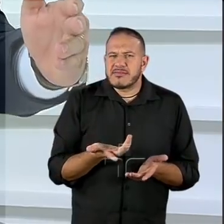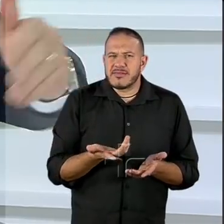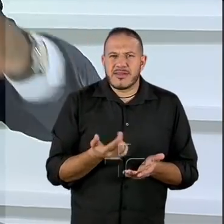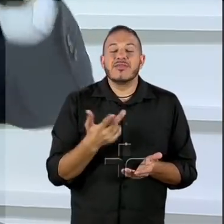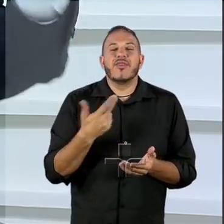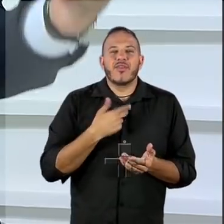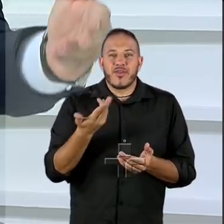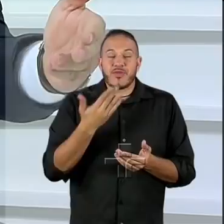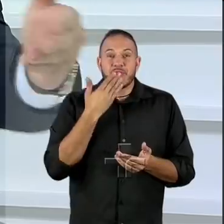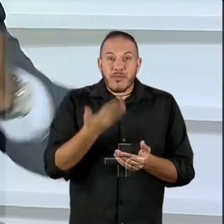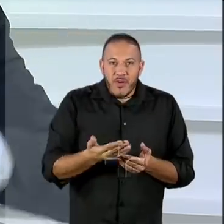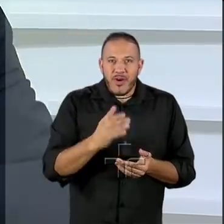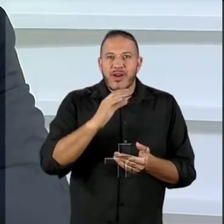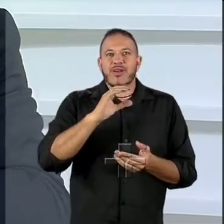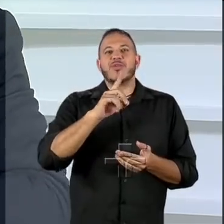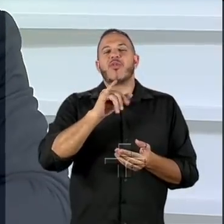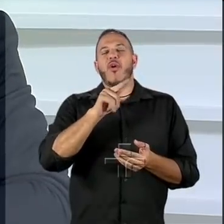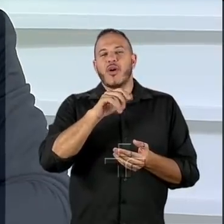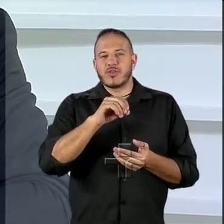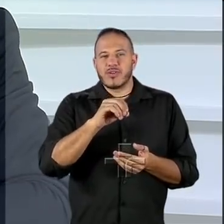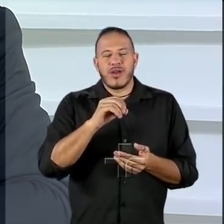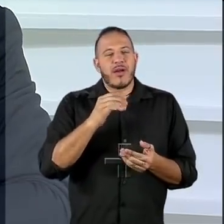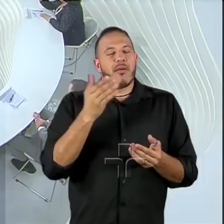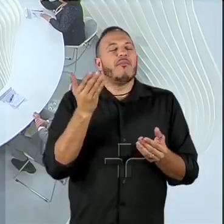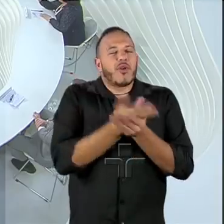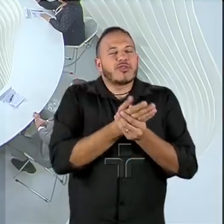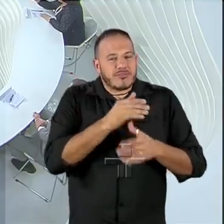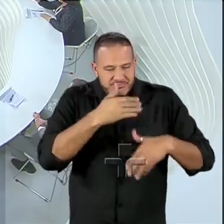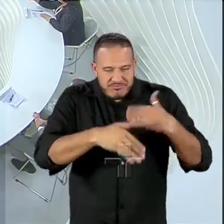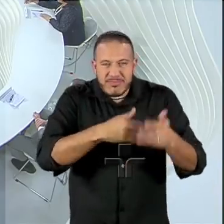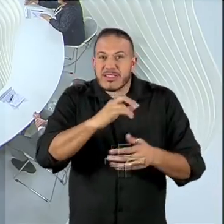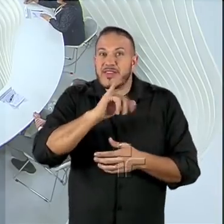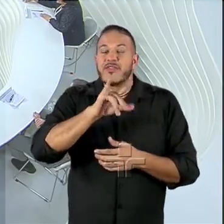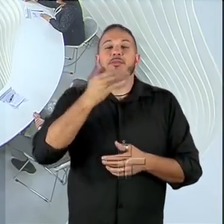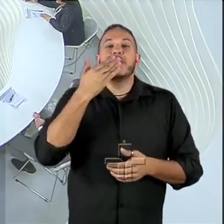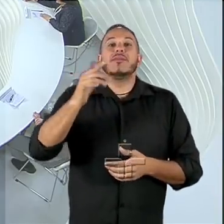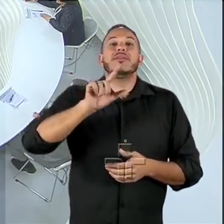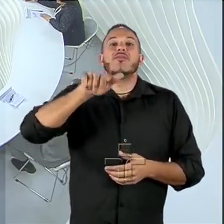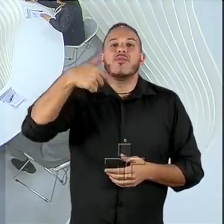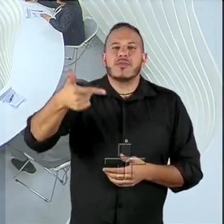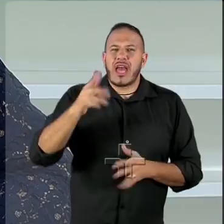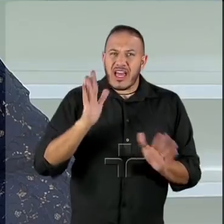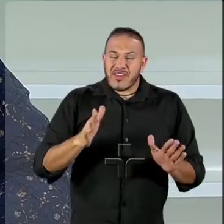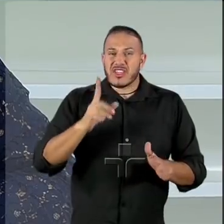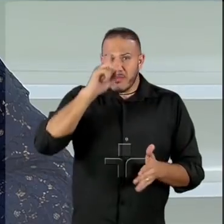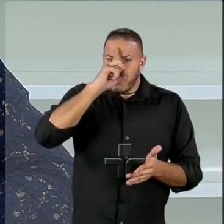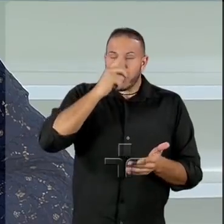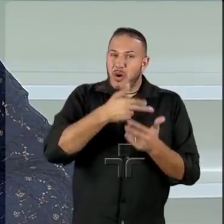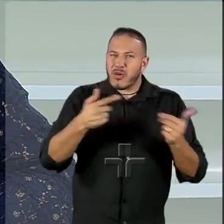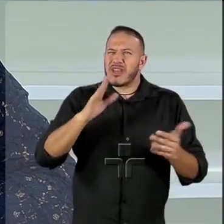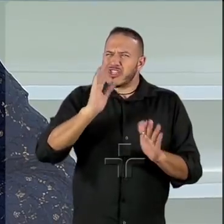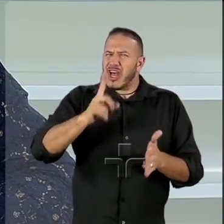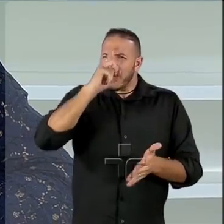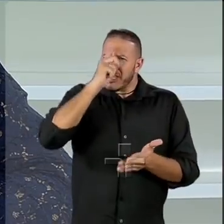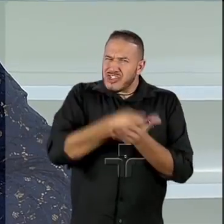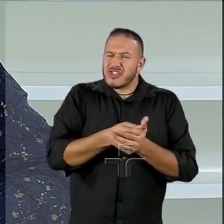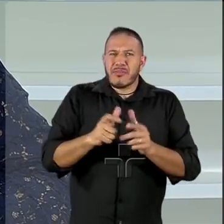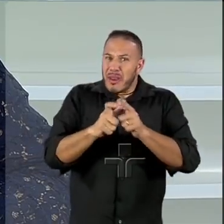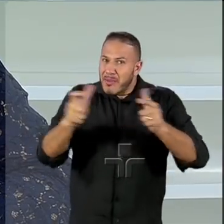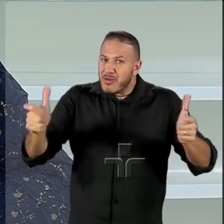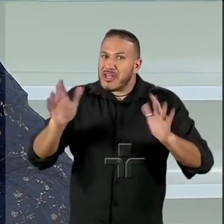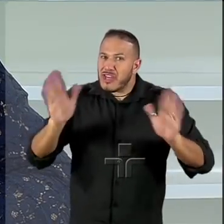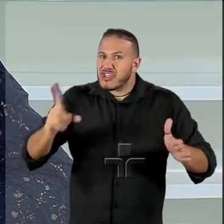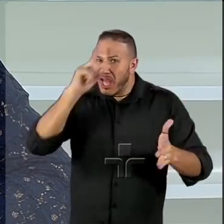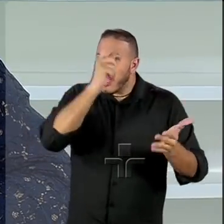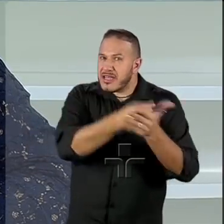Civil manda trazer na próxima sessão. Exatamente. E, às vezes, uma questão já decidida Exato. pela maioria.